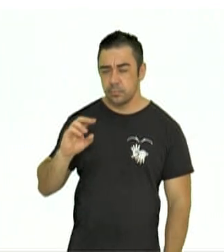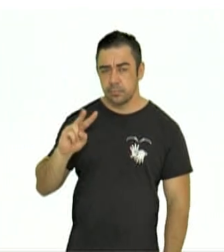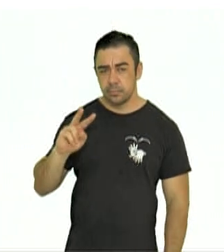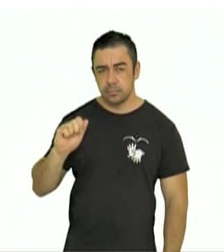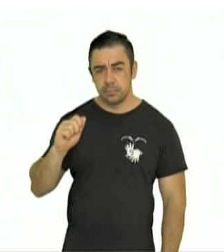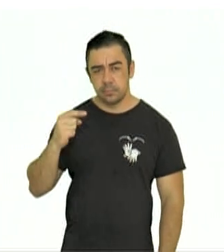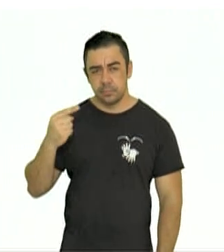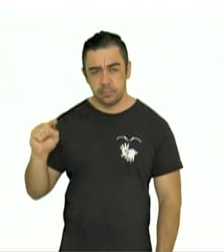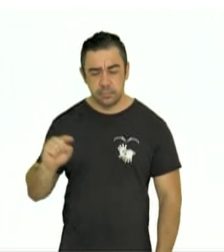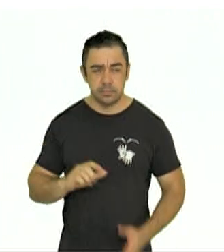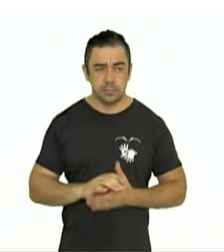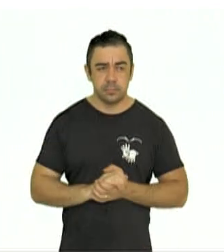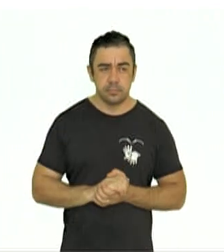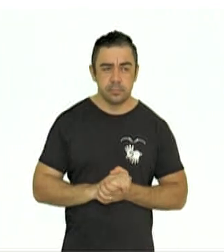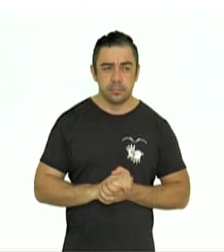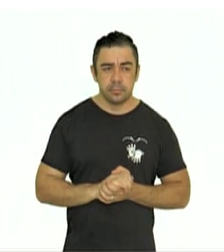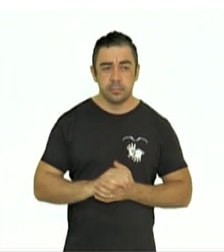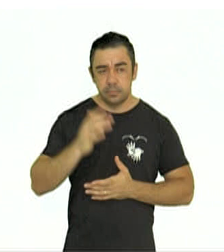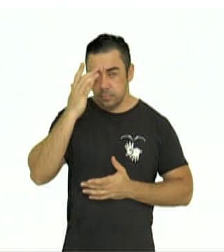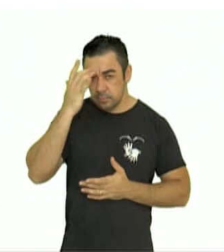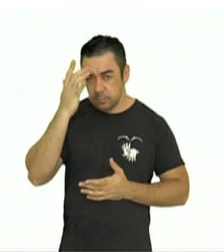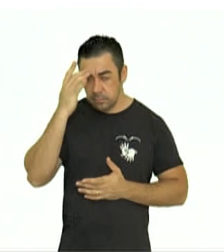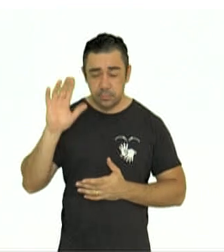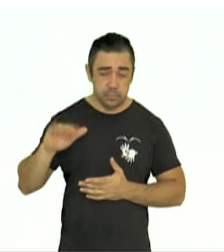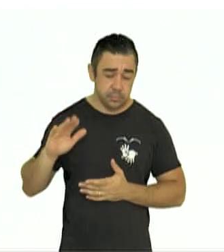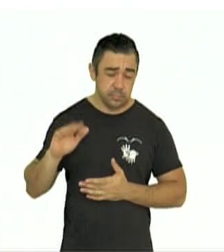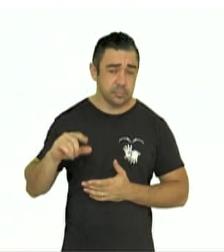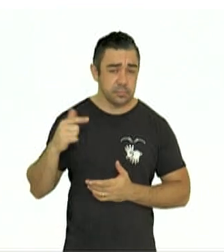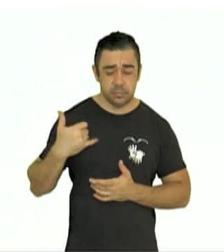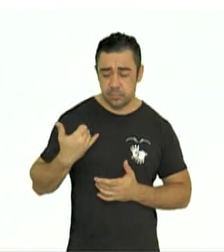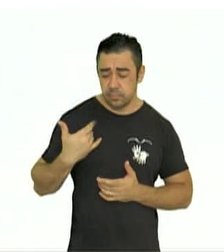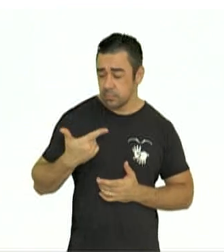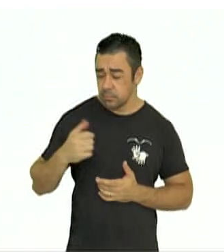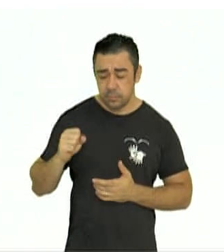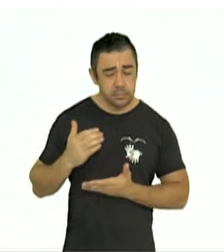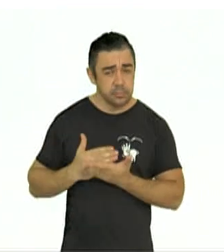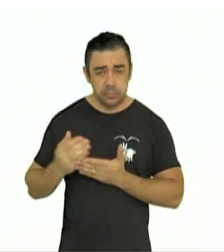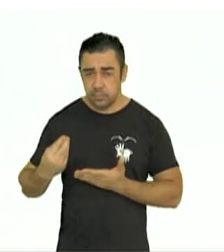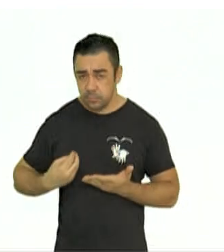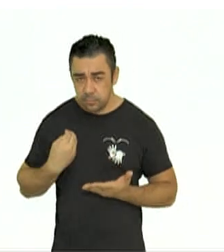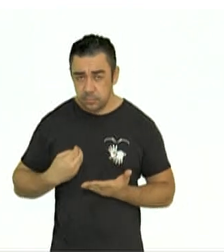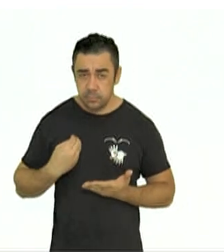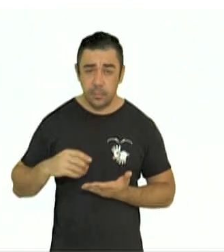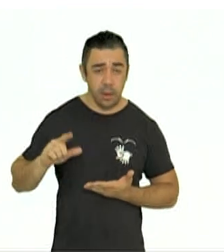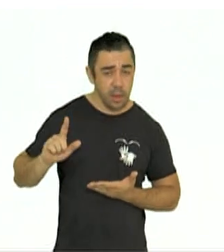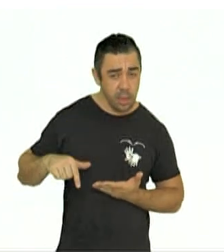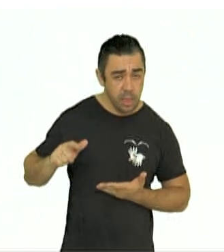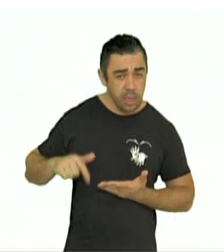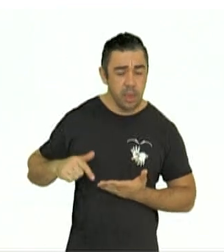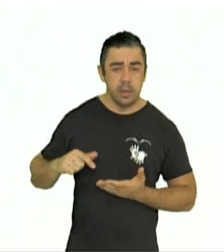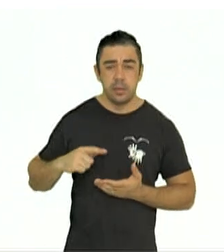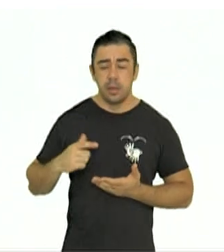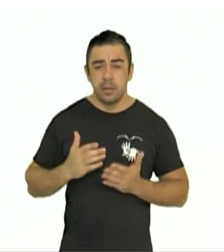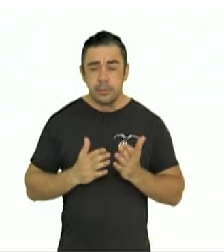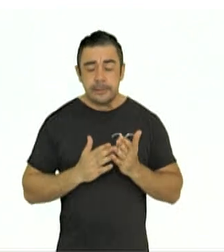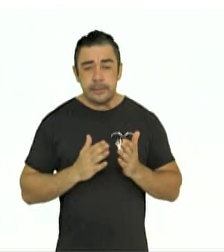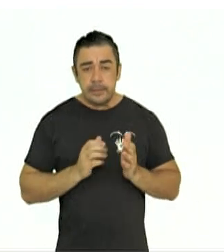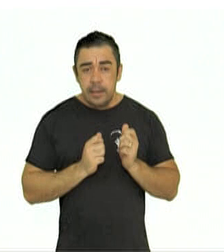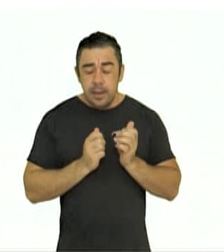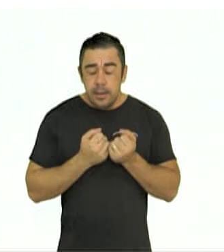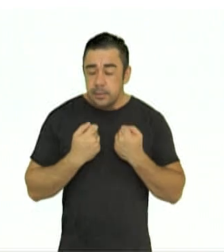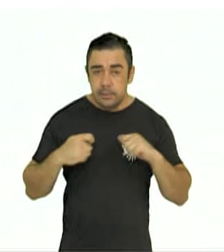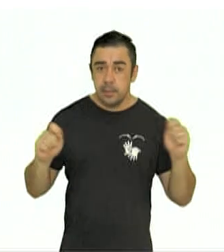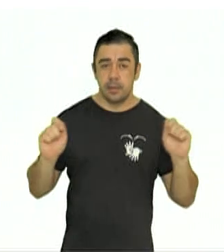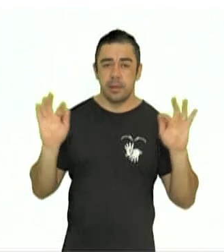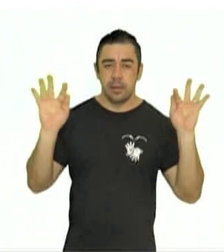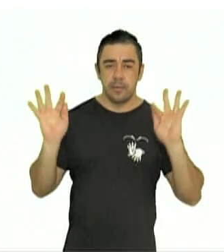talvez? Alguém que aos 28 anos ainda não começou a viver. A rigor, exceto por um leque de ansiedades felizes, ele